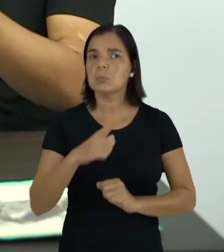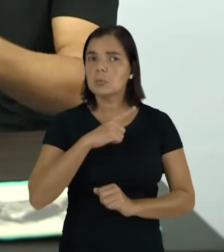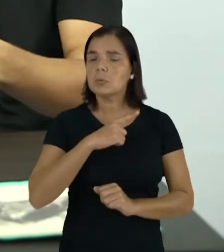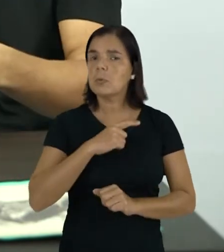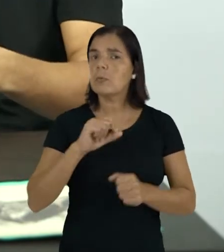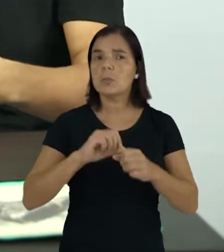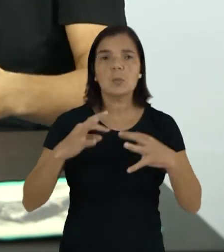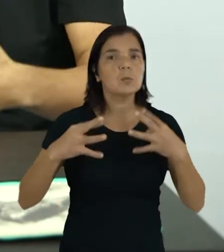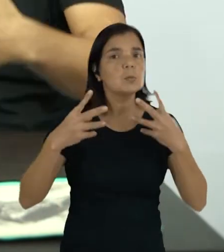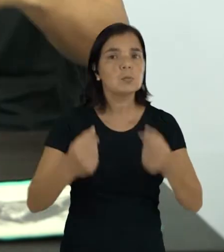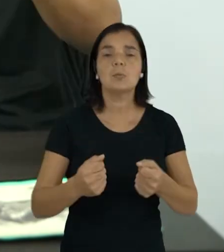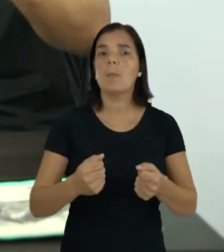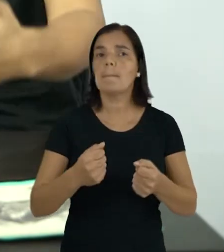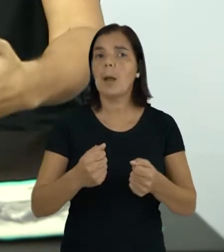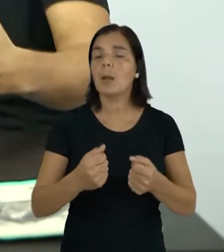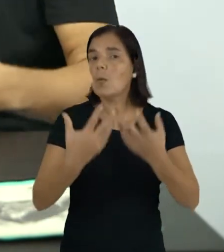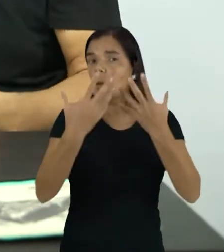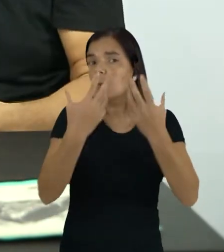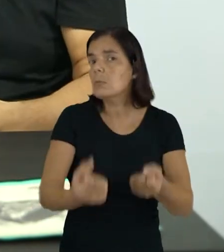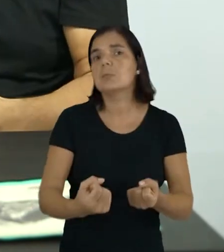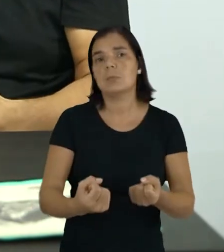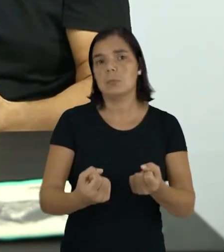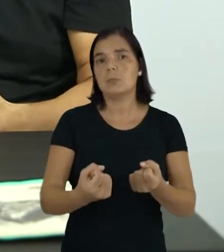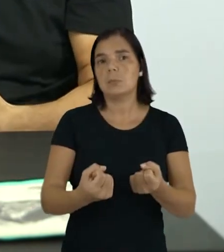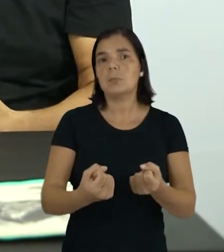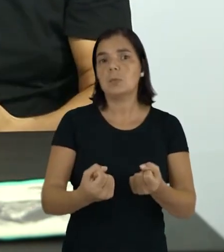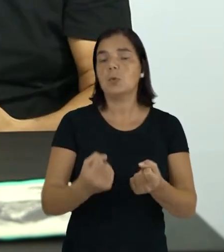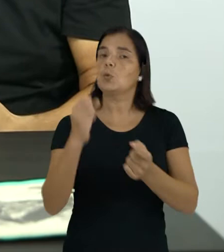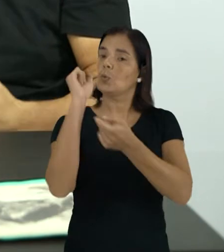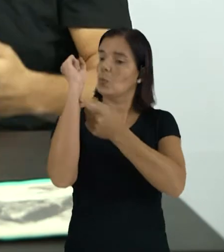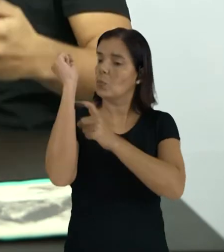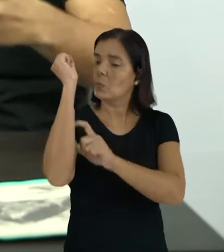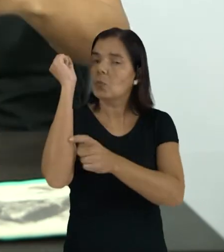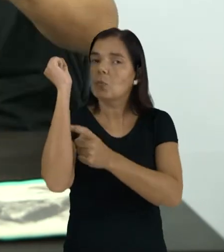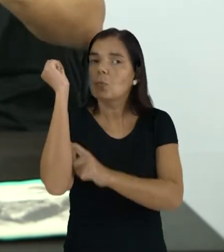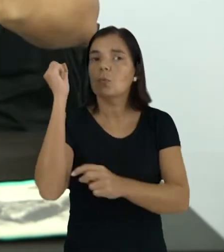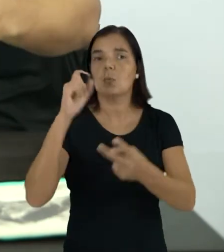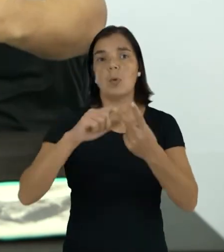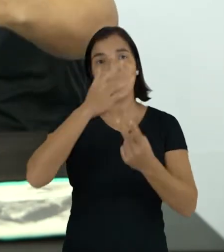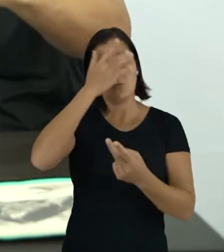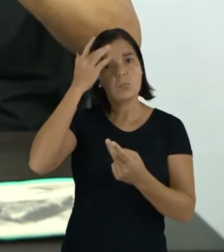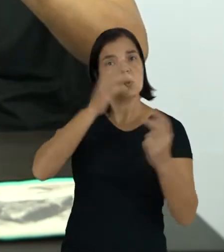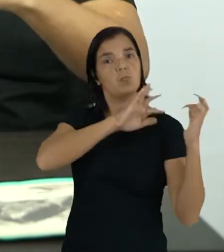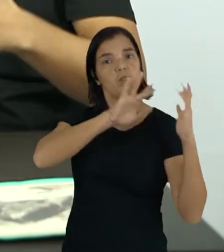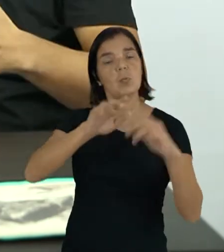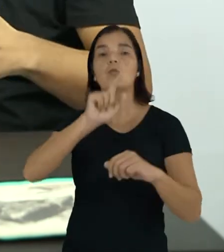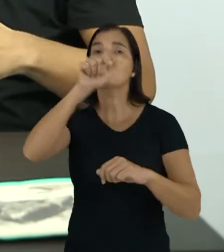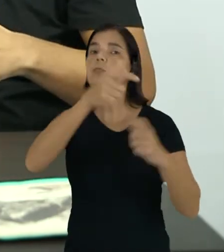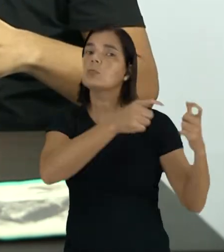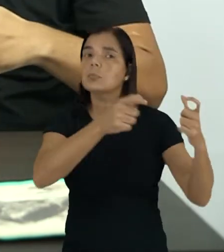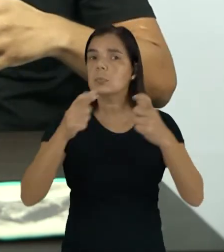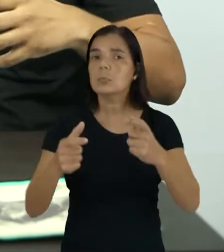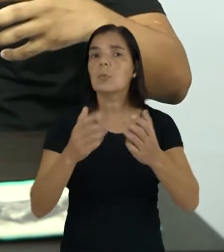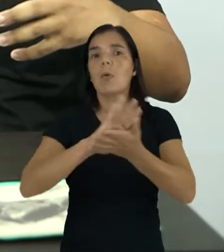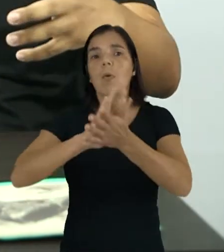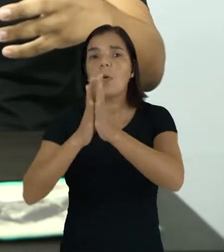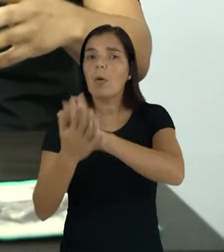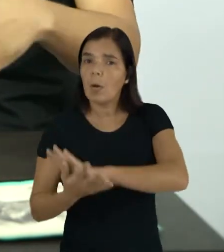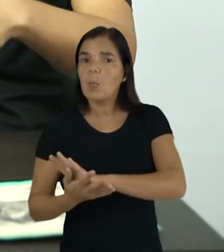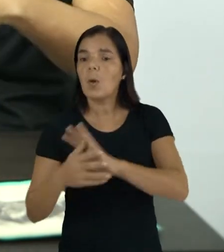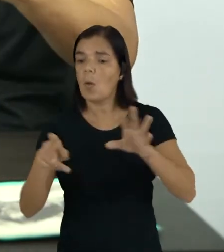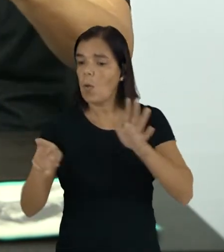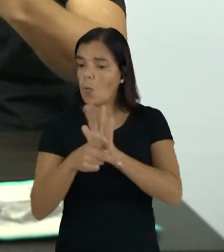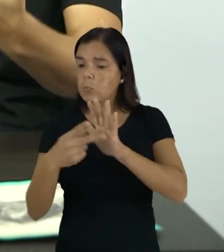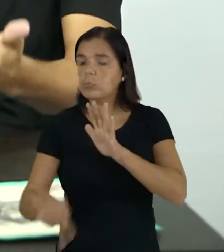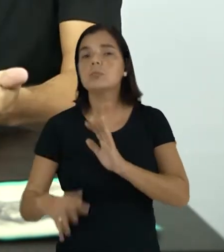de tudo para não permitir que esses seringalistas, que essas pessoas que vinham de outros locais acabassem ocupando regiões